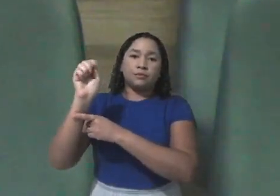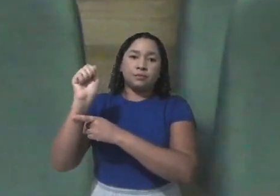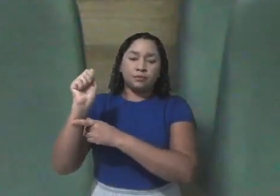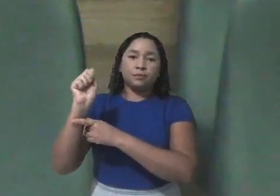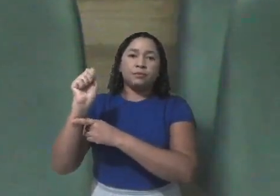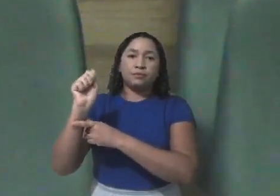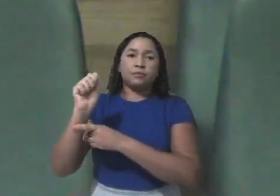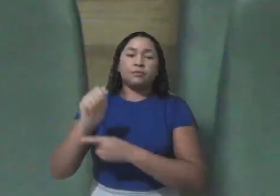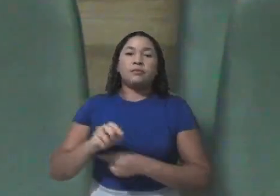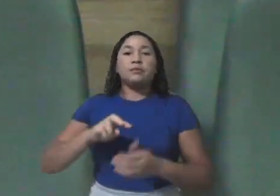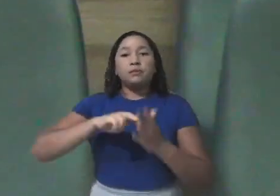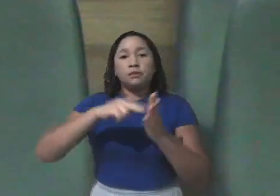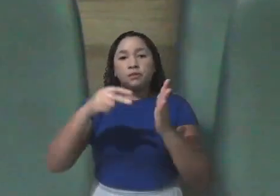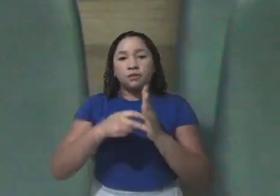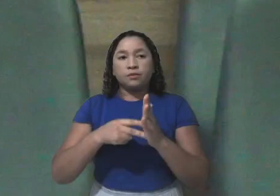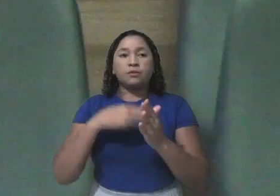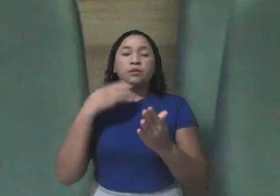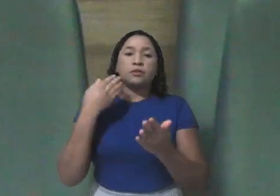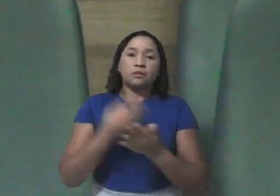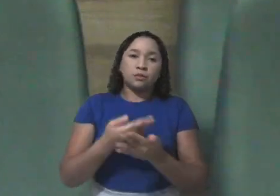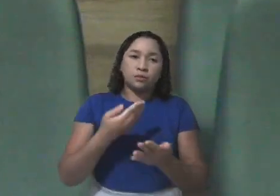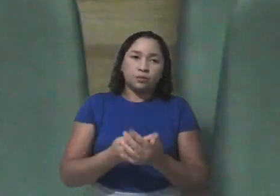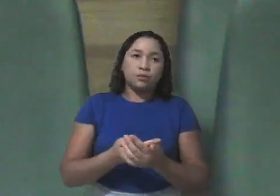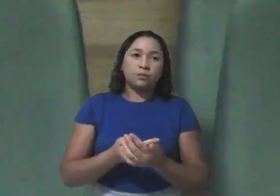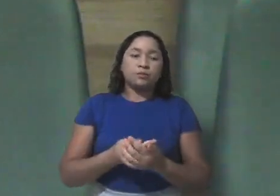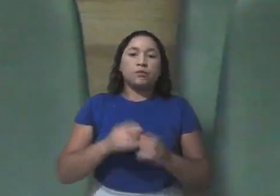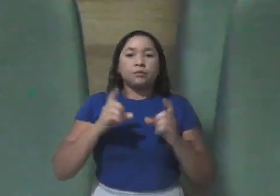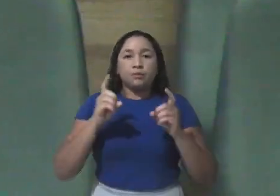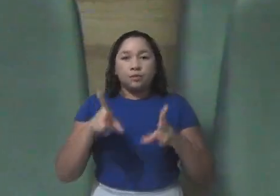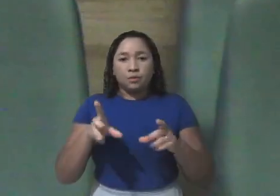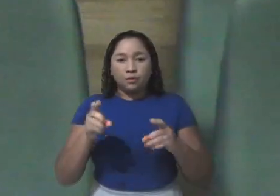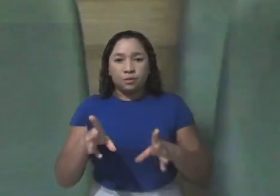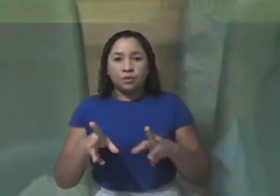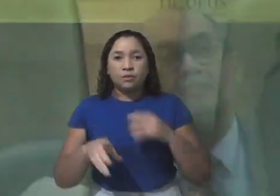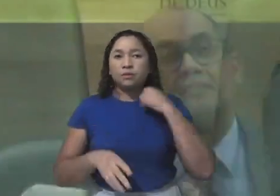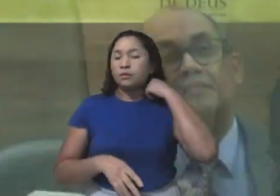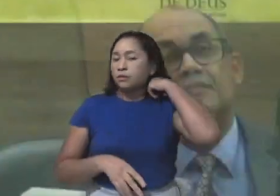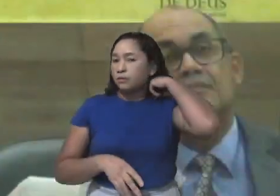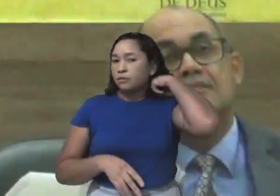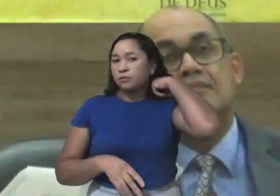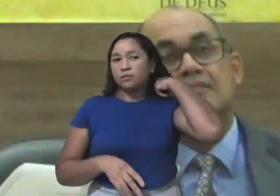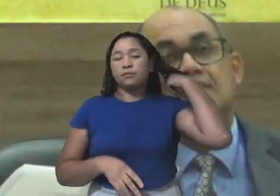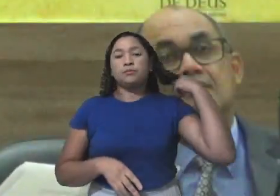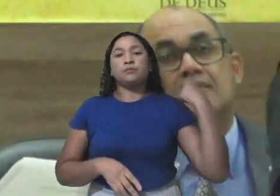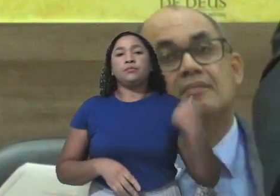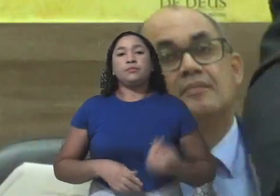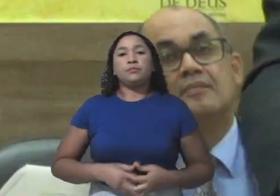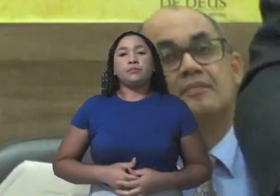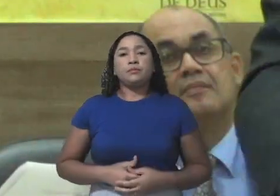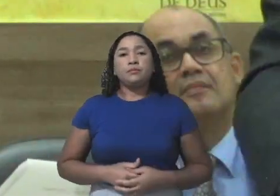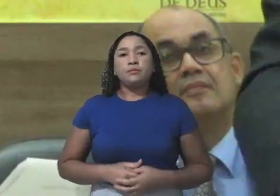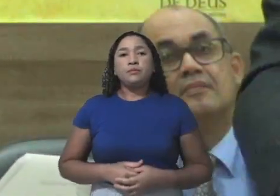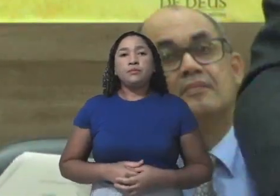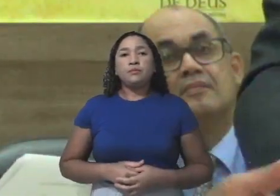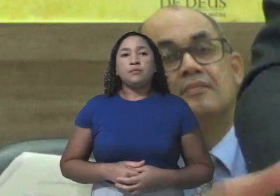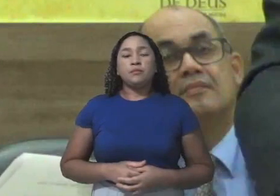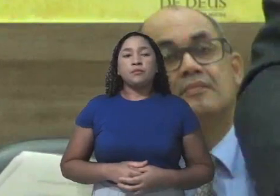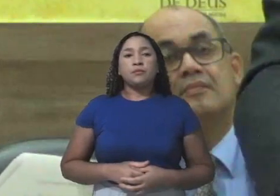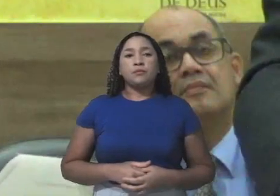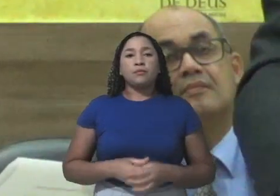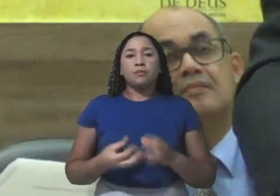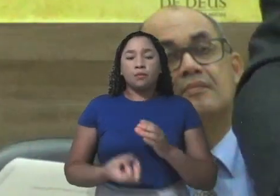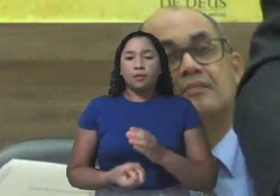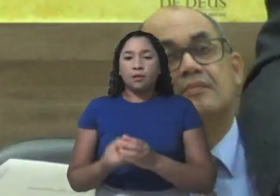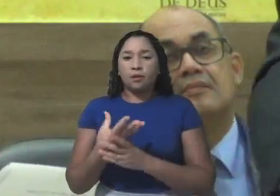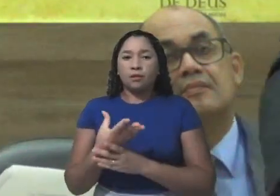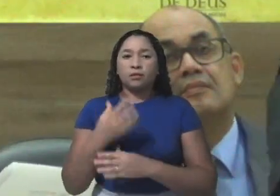últimas coisas. Por gentileza, o tópico 1, escatologia. Etimologia do termo, origem e